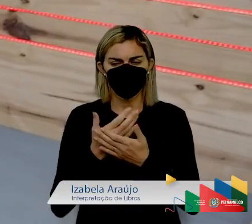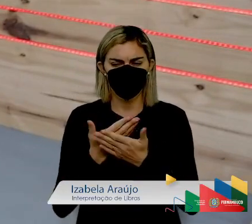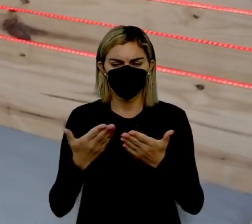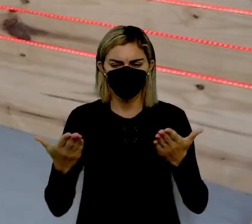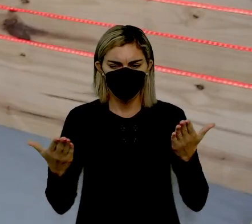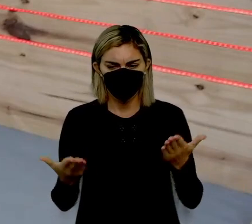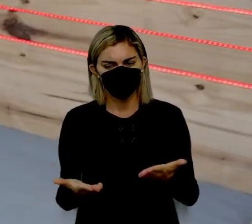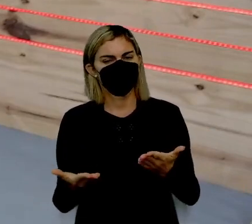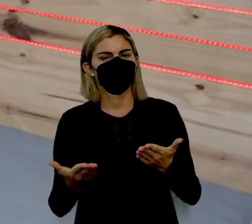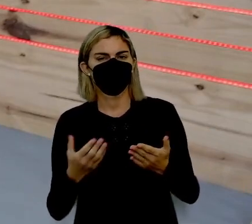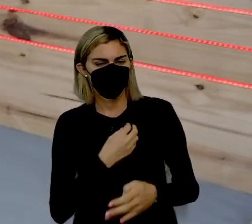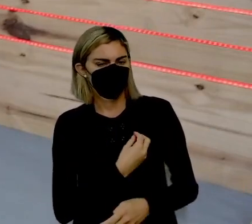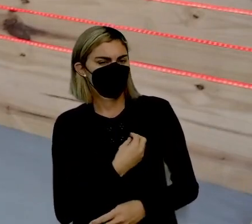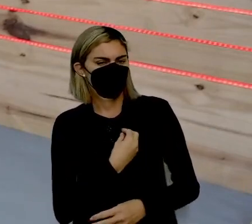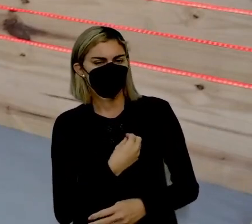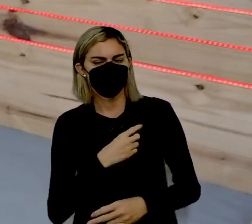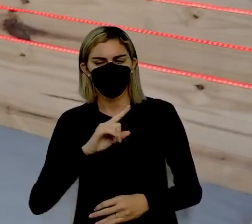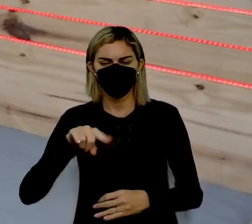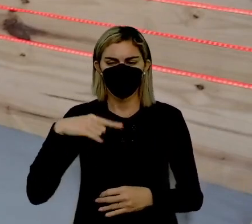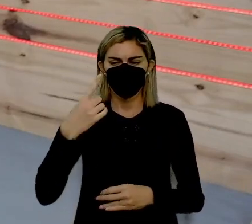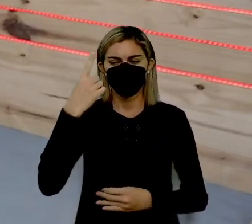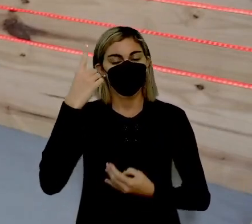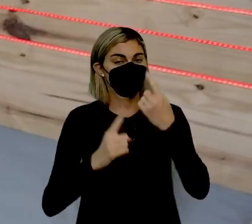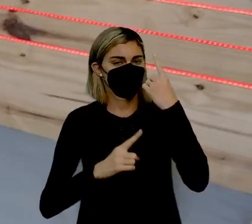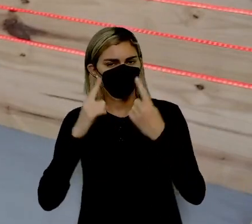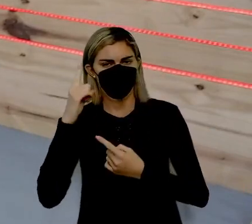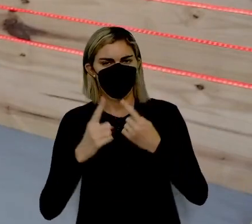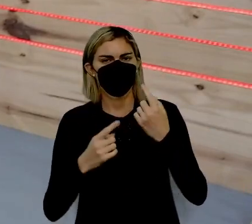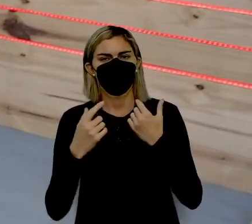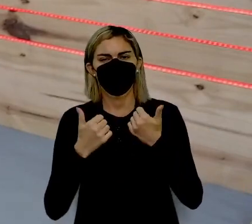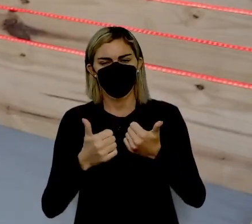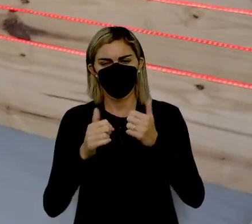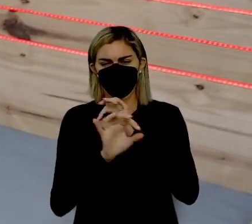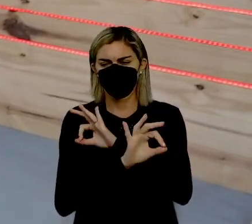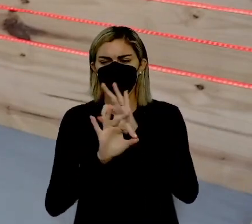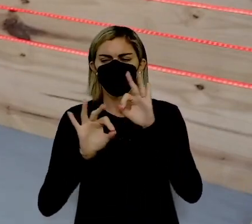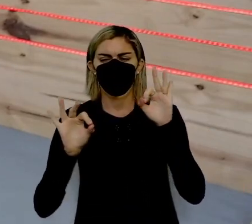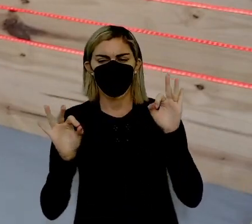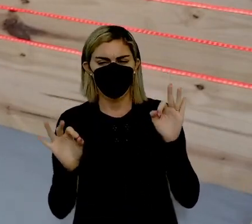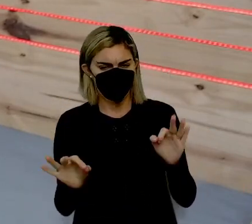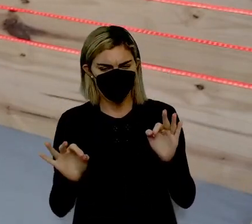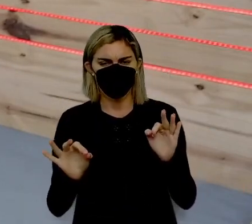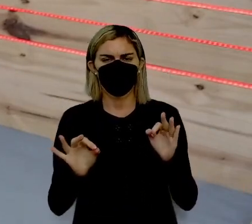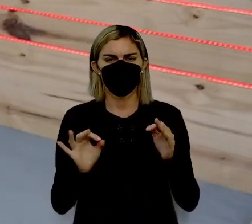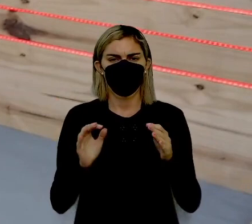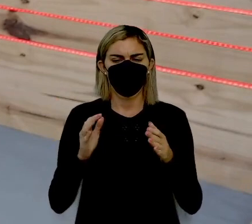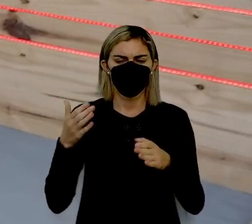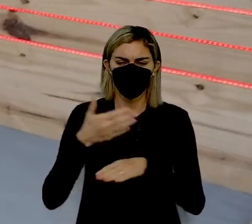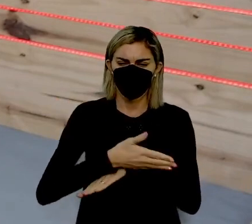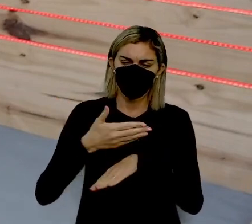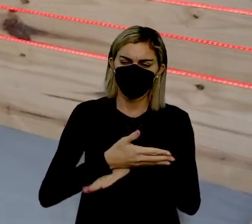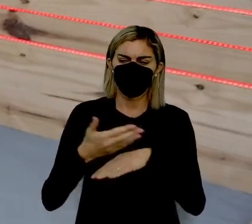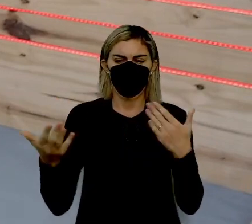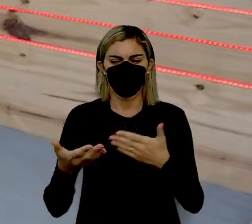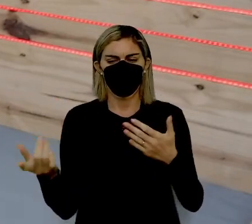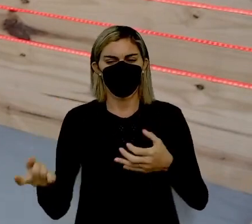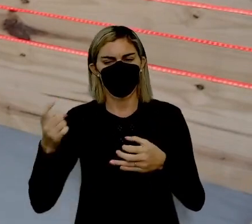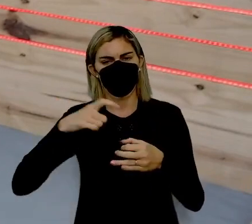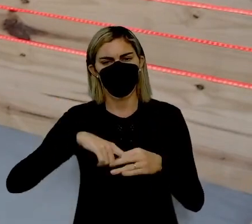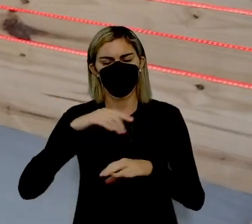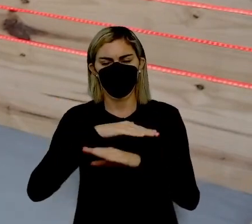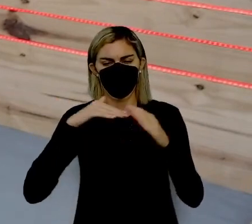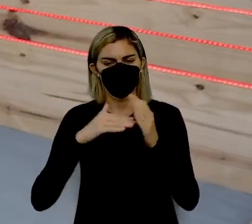tenha sobrevivido depois de carnaval, hein? Muito massa. Vamos lá, pessoal, participando agora, retomando todas